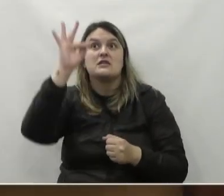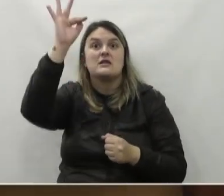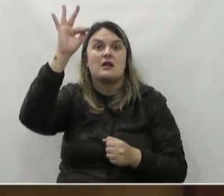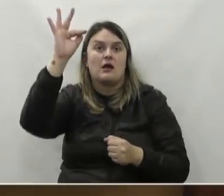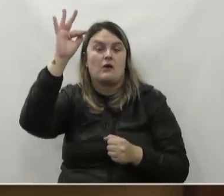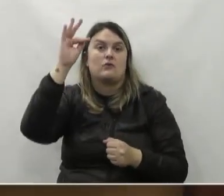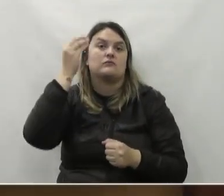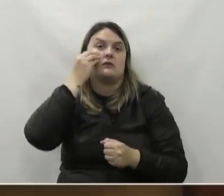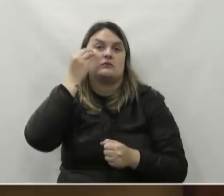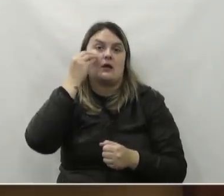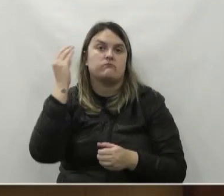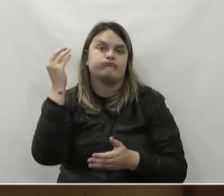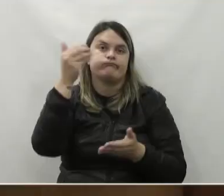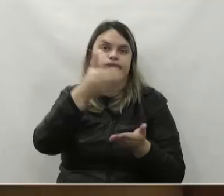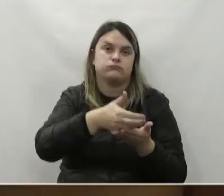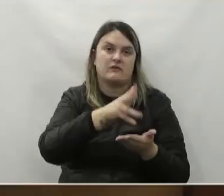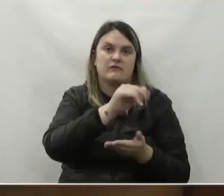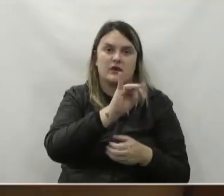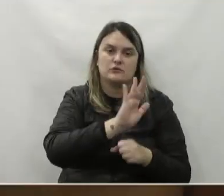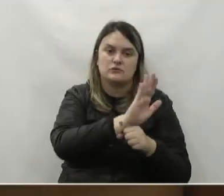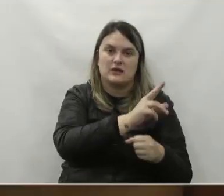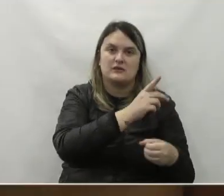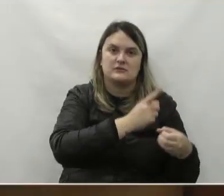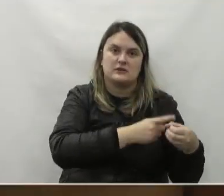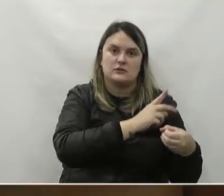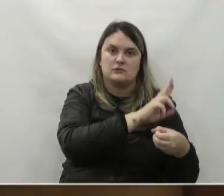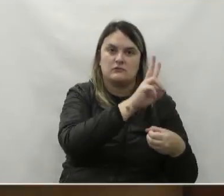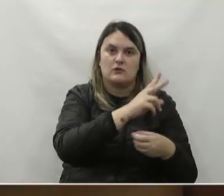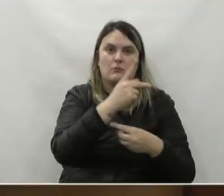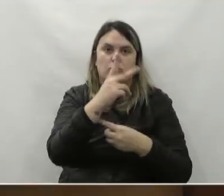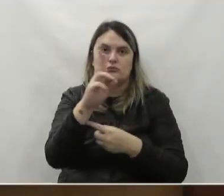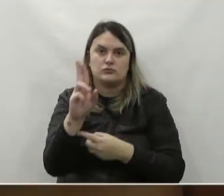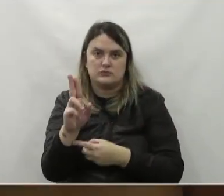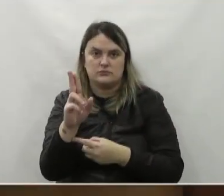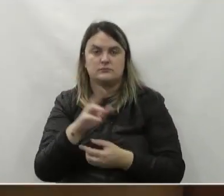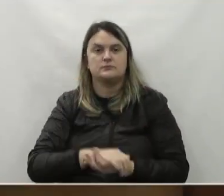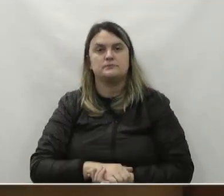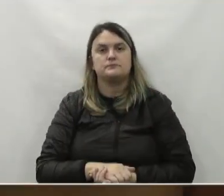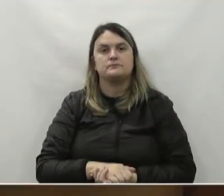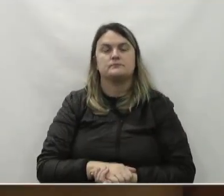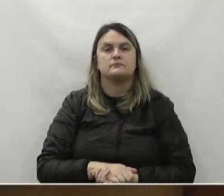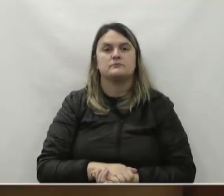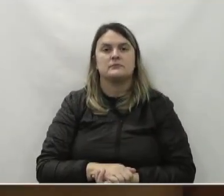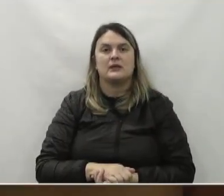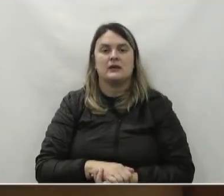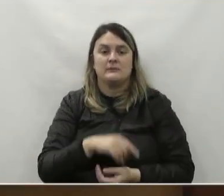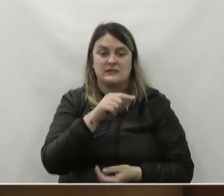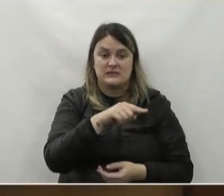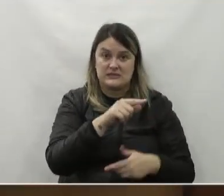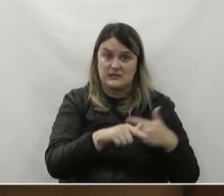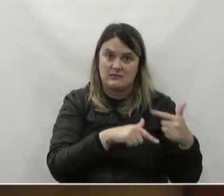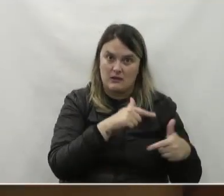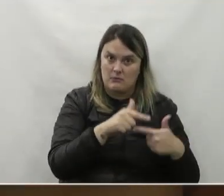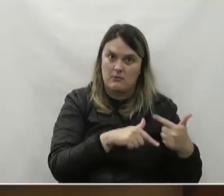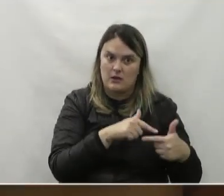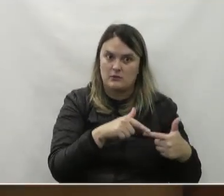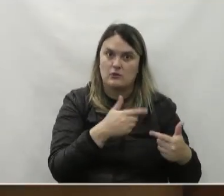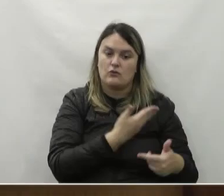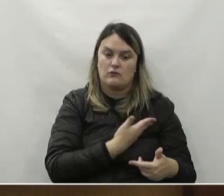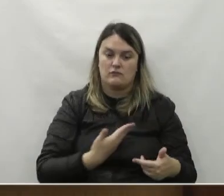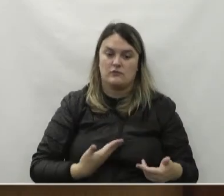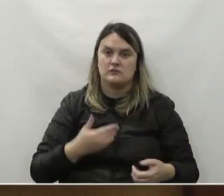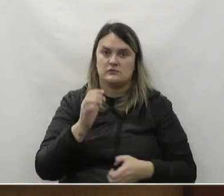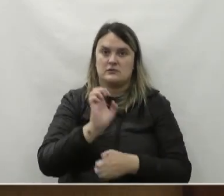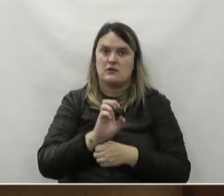porque ele vai atender União da Vitória, Porto União, né? mas é uma obra que o governo do estado vai ter que colocar